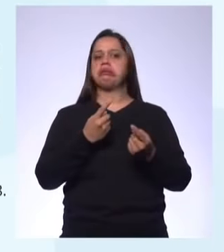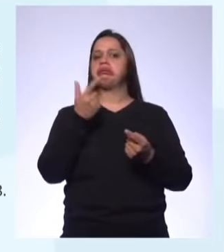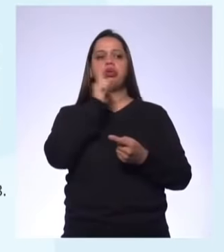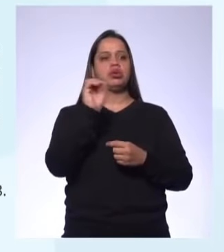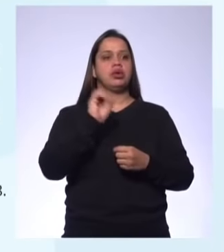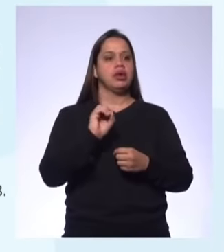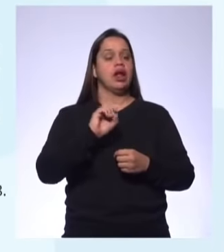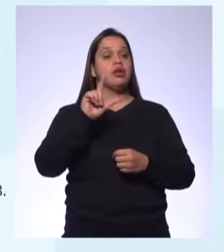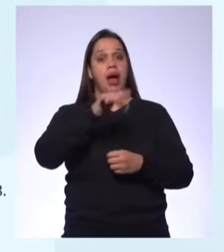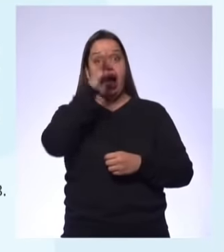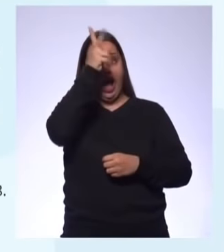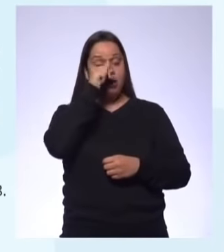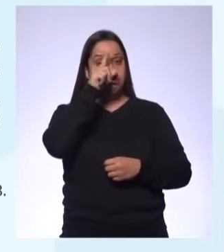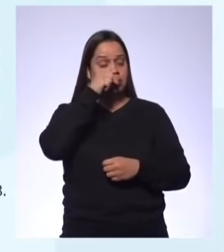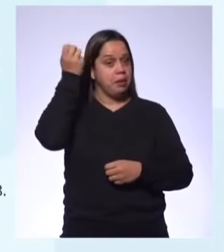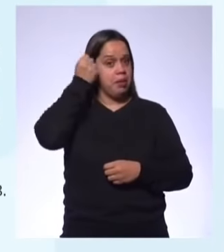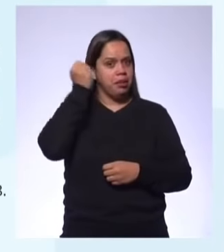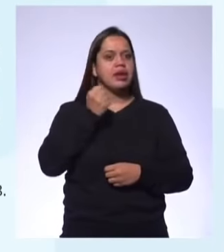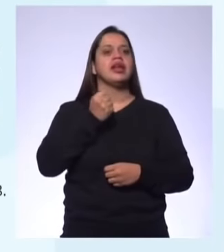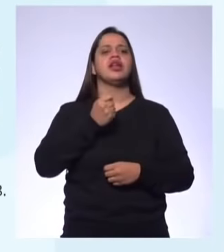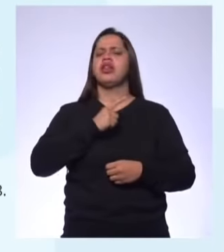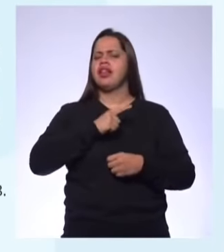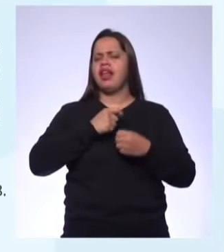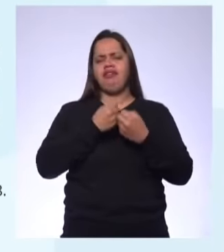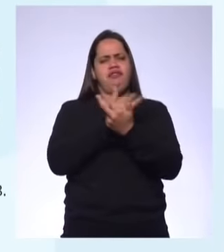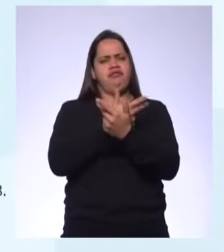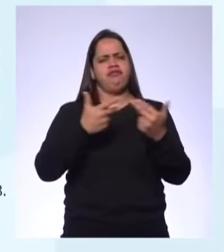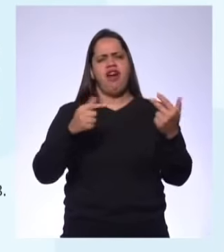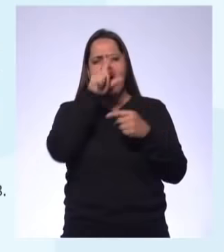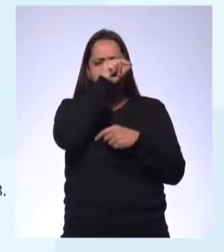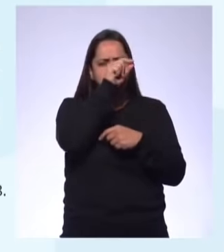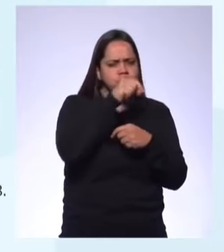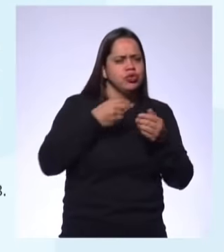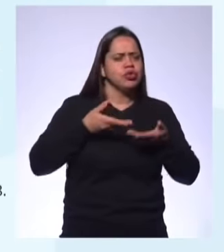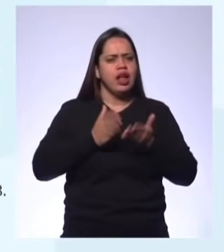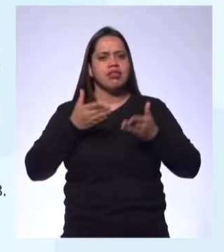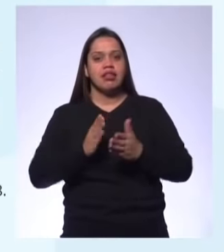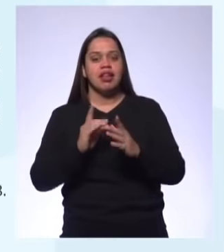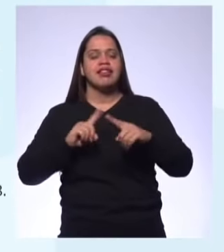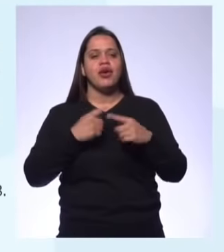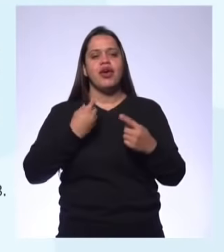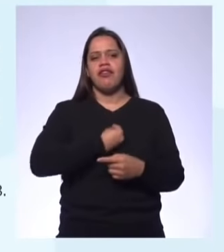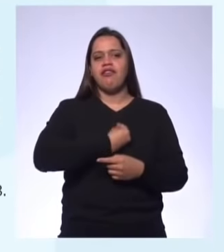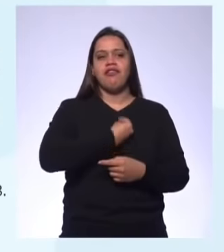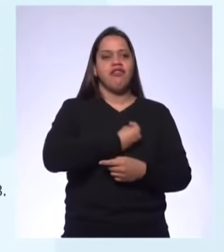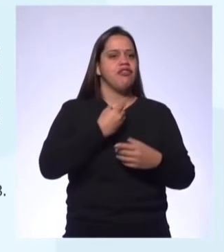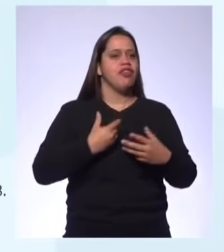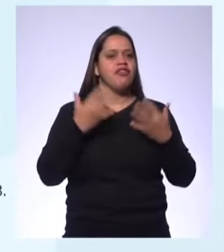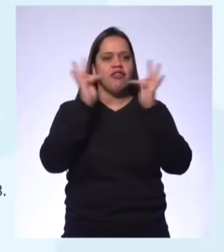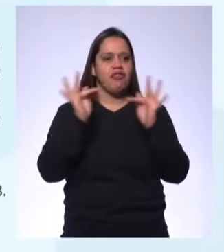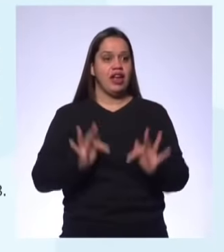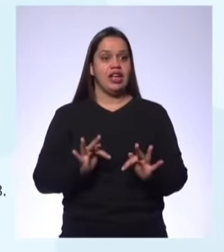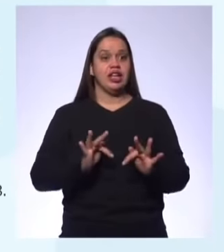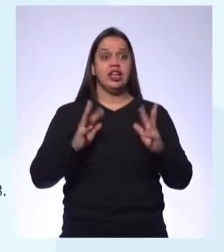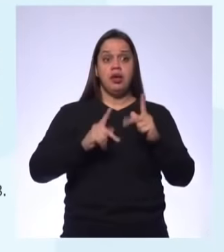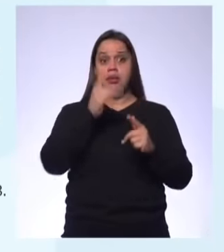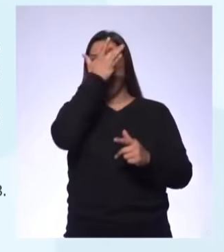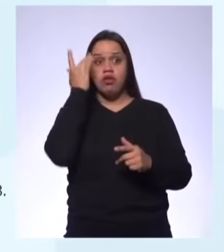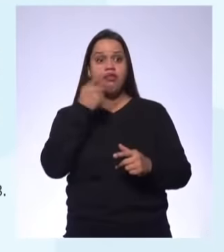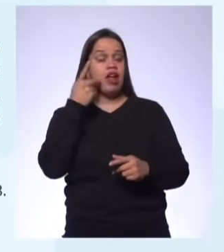viveu feliz, cacarejando, toda animada. Alguns dizem que era encantada, pois nenhuma outra galinha viveu